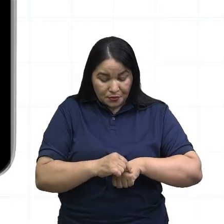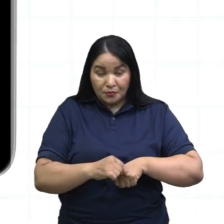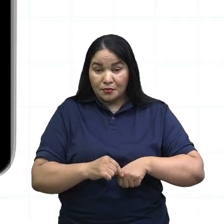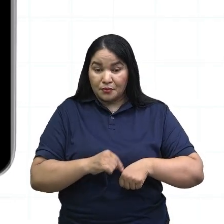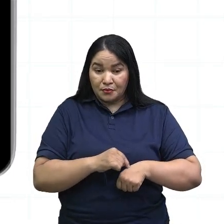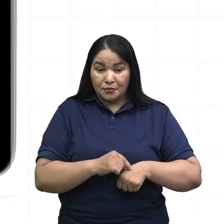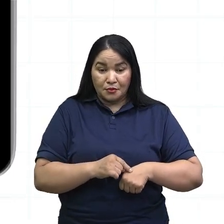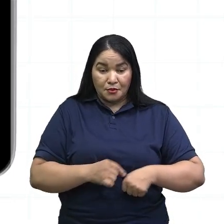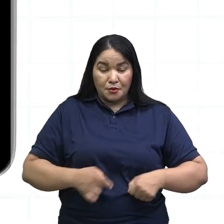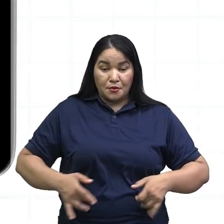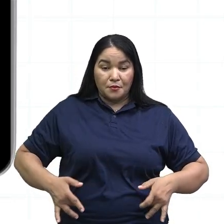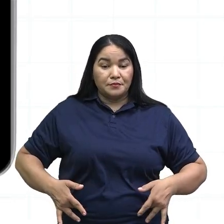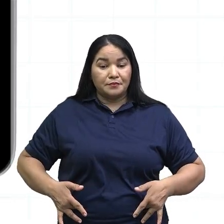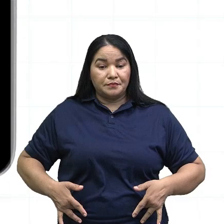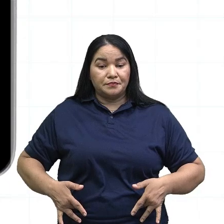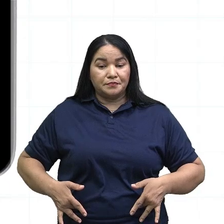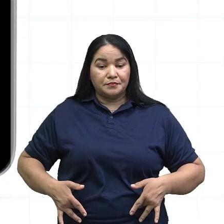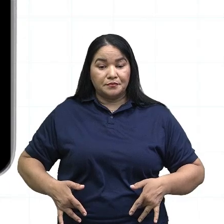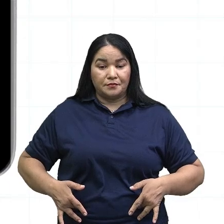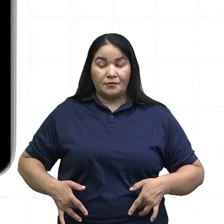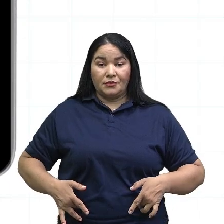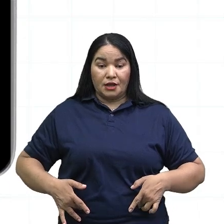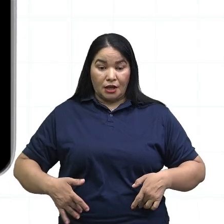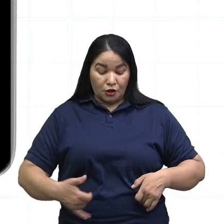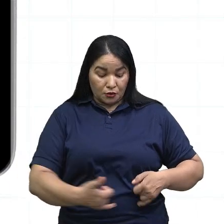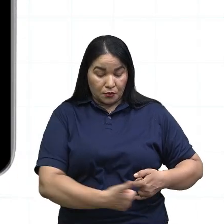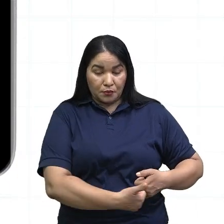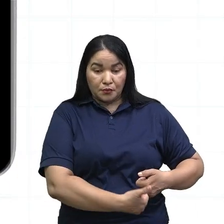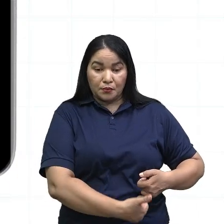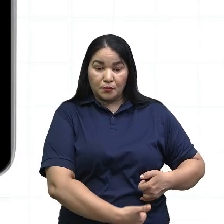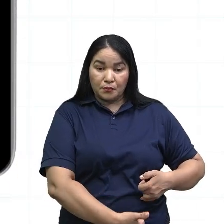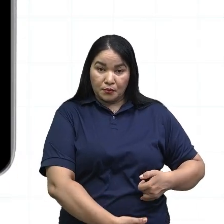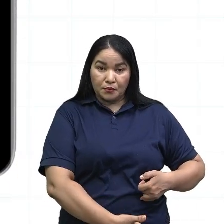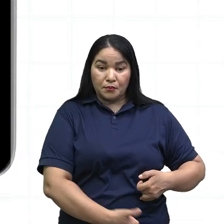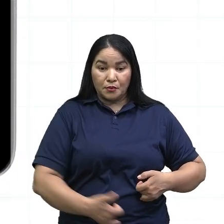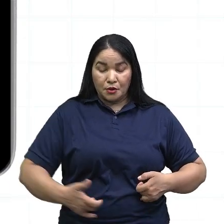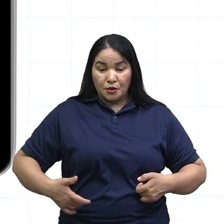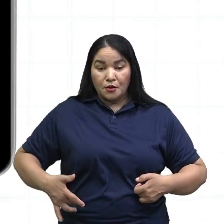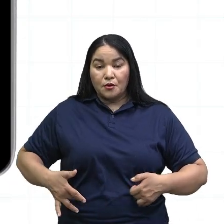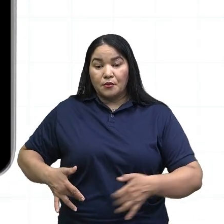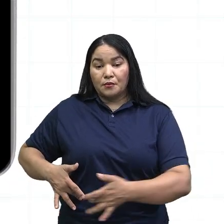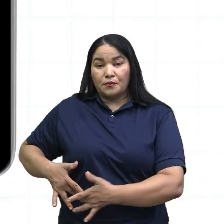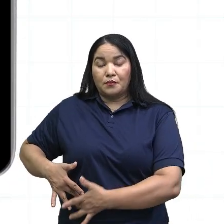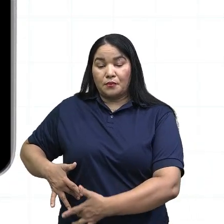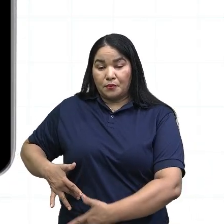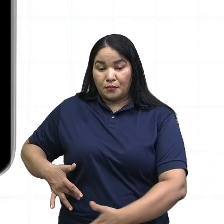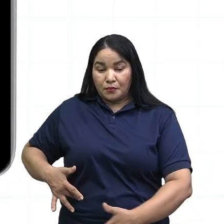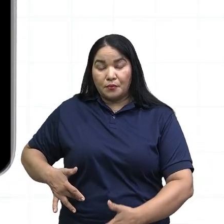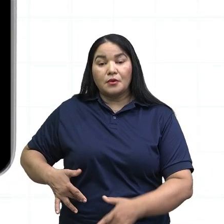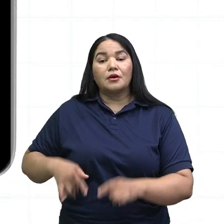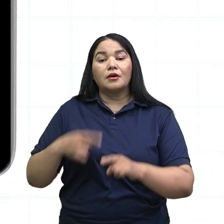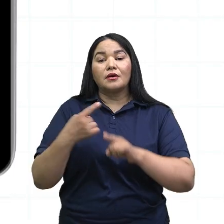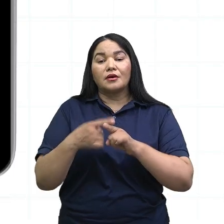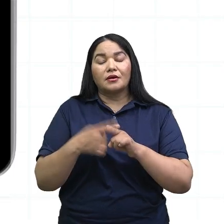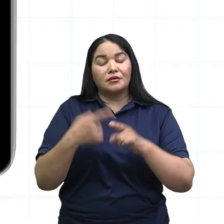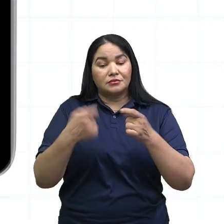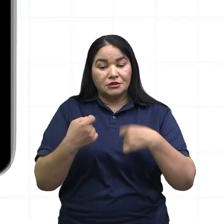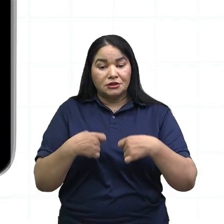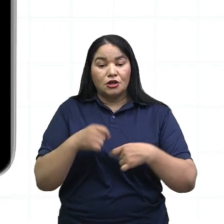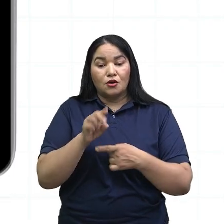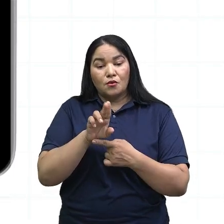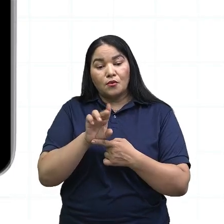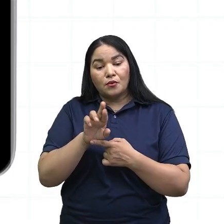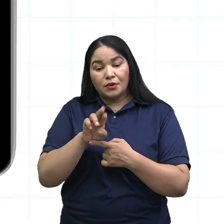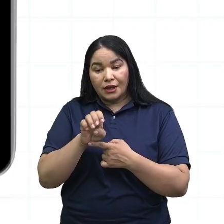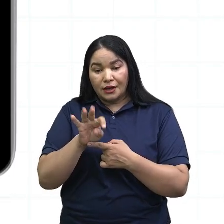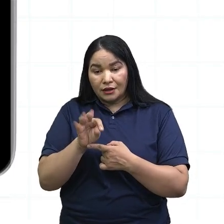os uréter, né, são 2, porque cada rinha ali vai eliminar a quantidade de urina, né?